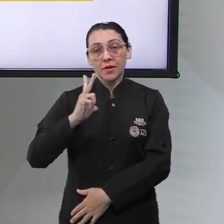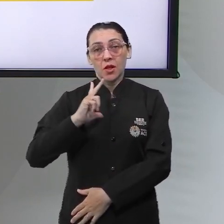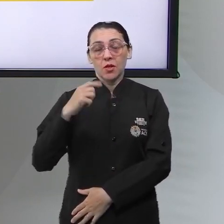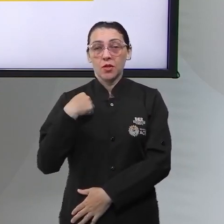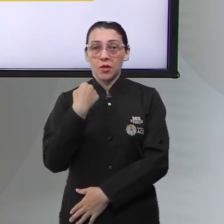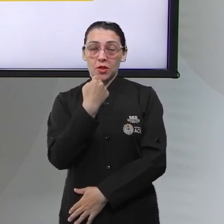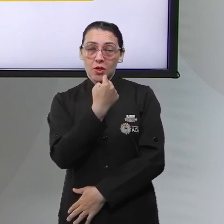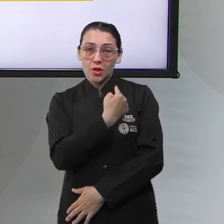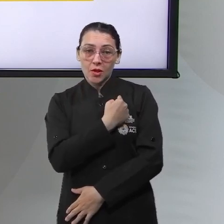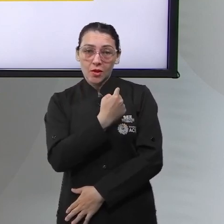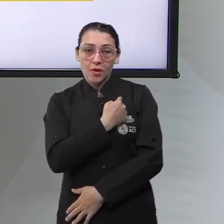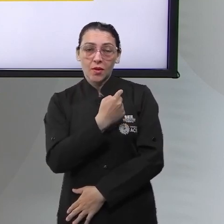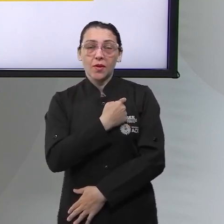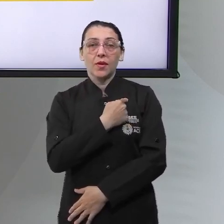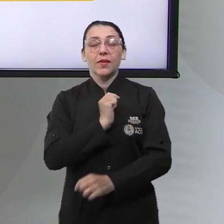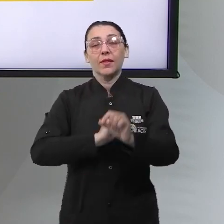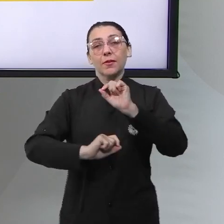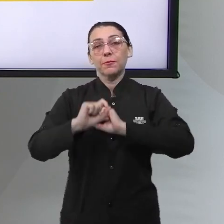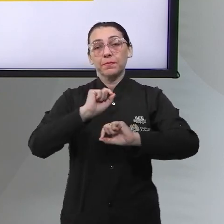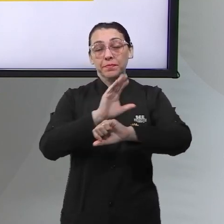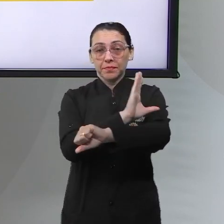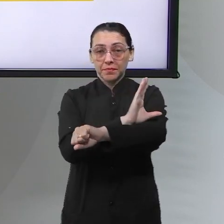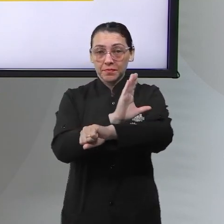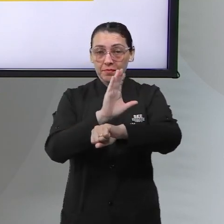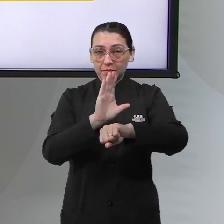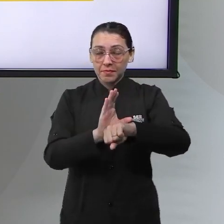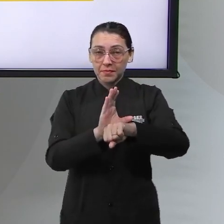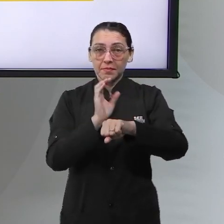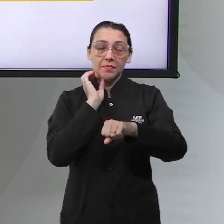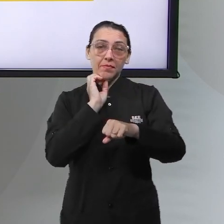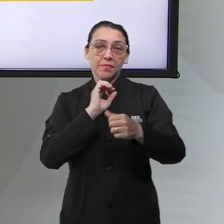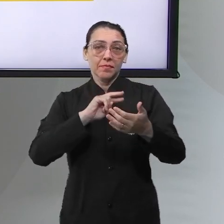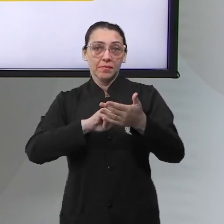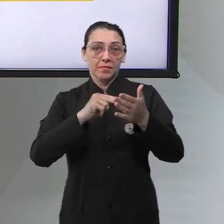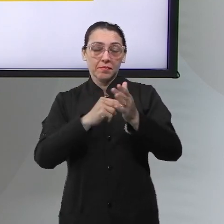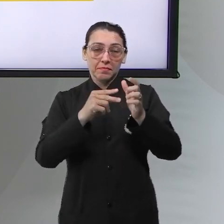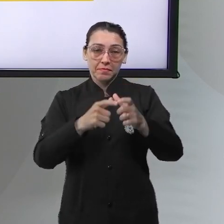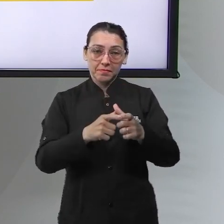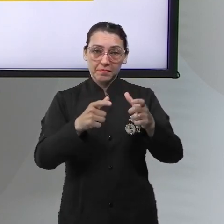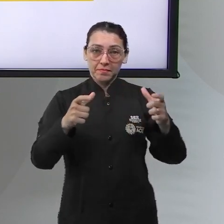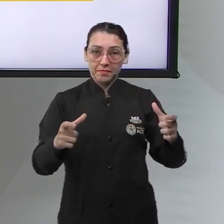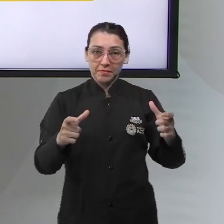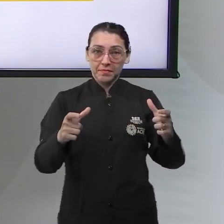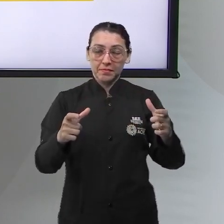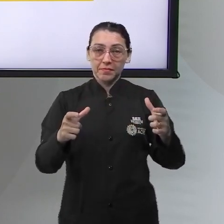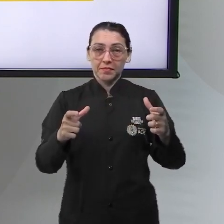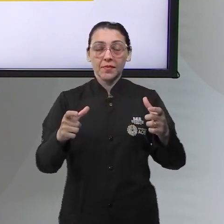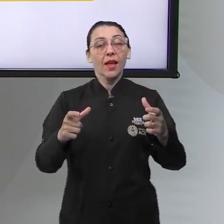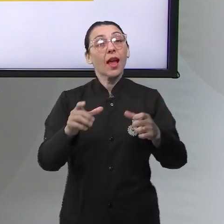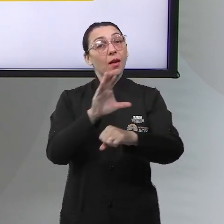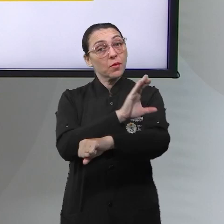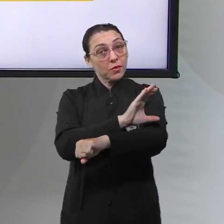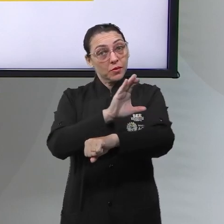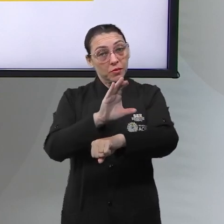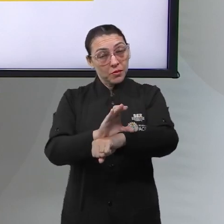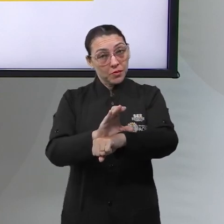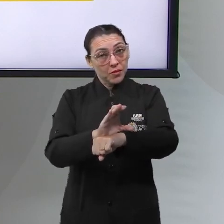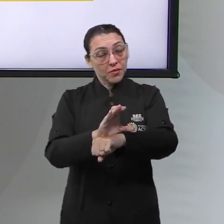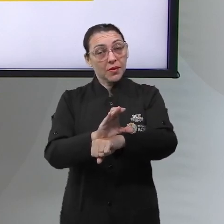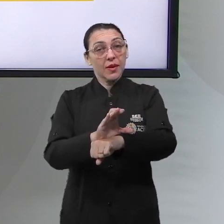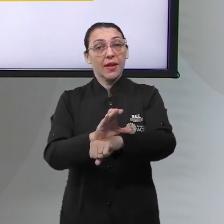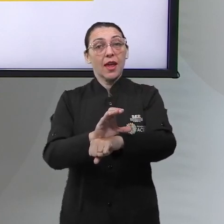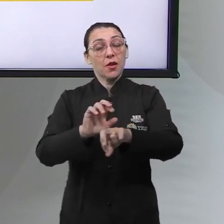nós levamos em consideração a cultura no sentido abrangente. Tratar da cultura é tratar